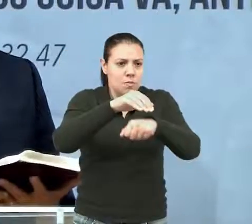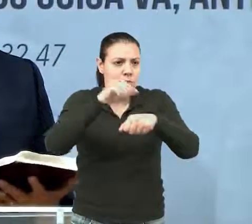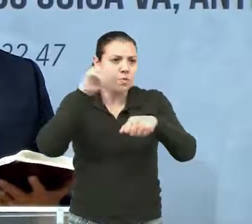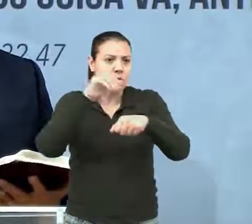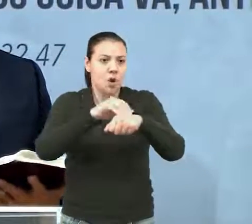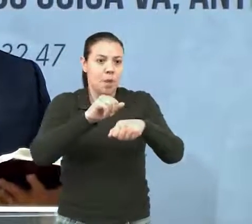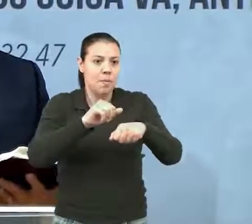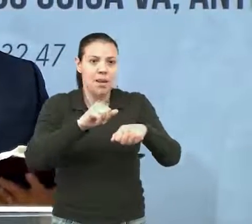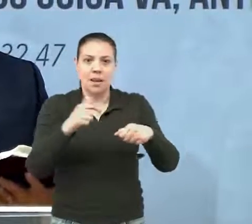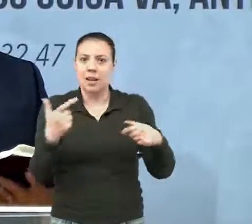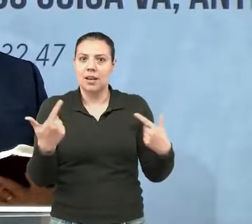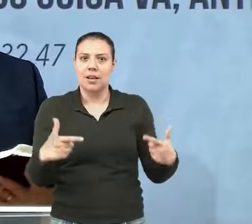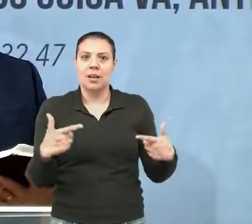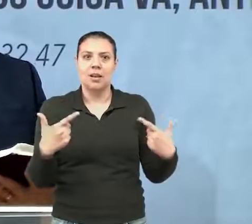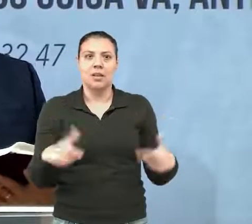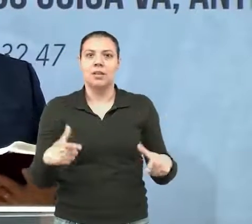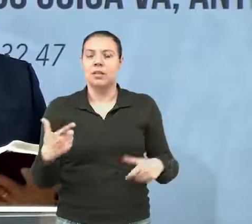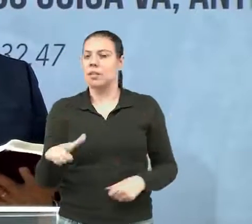irresistível.